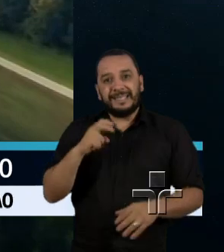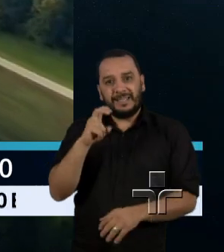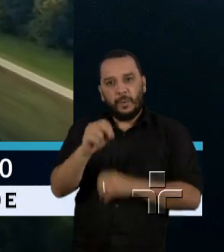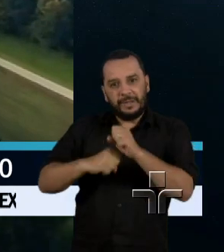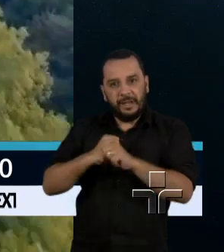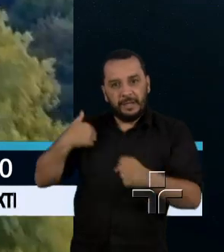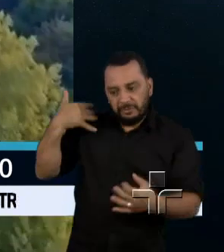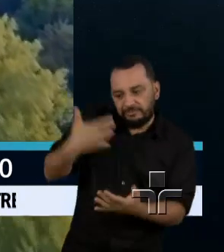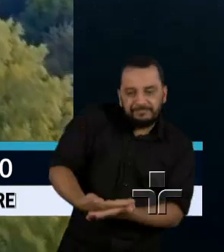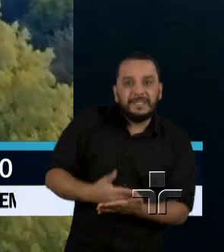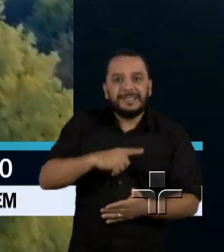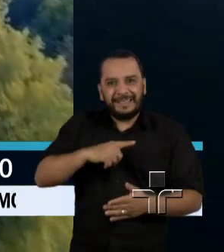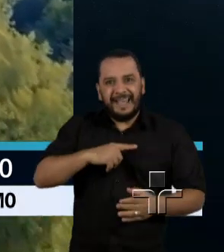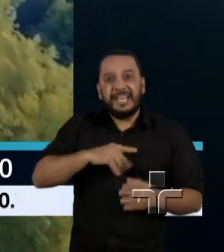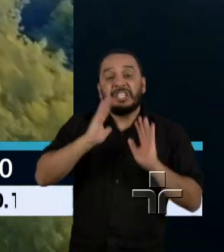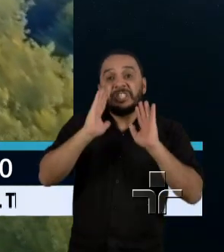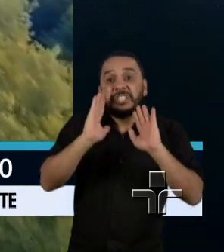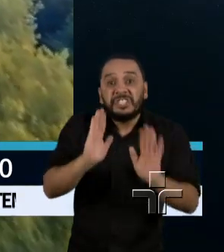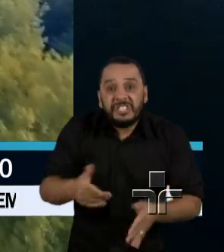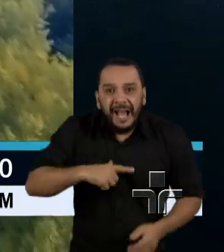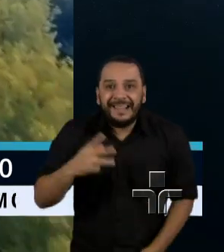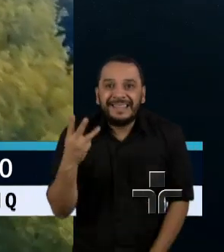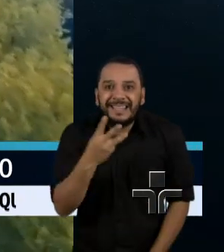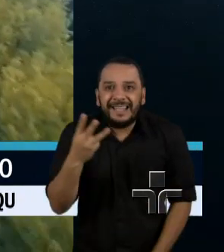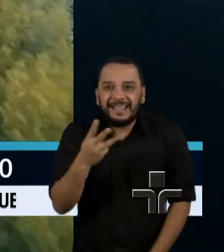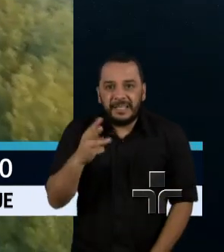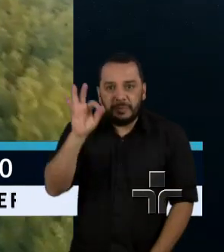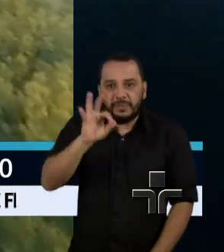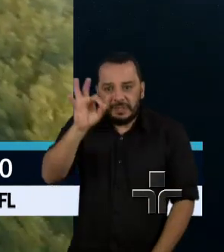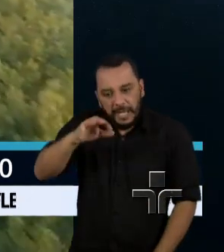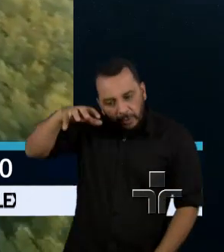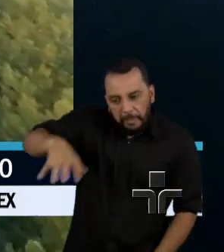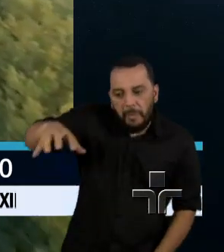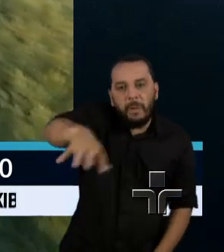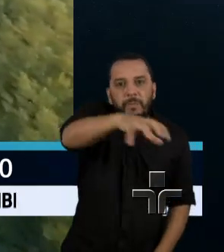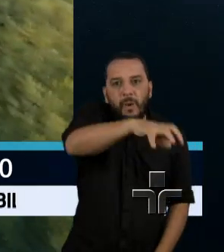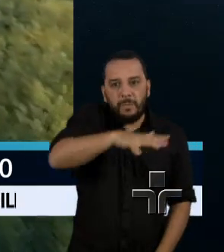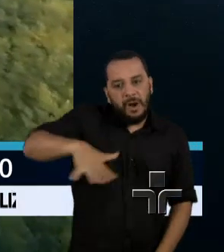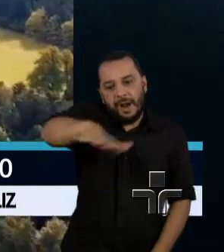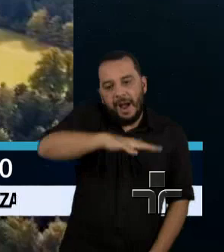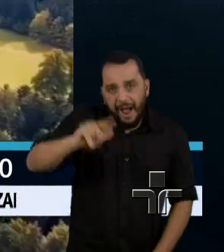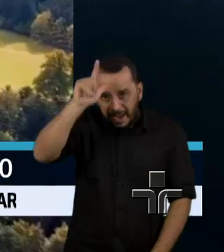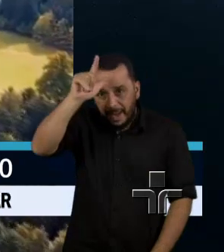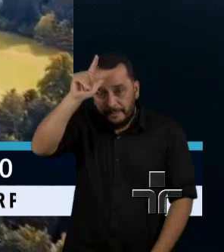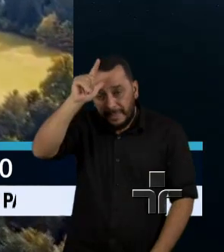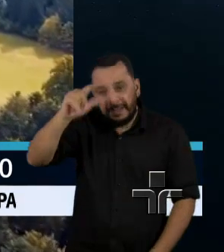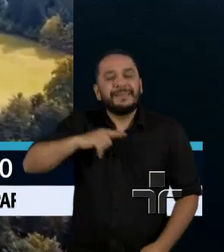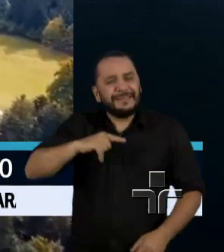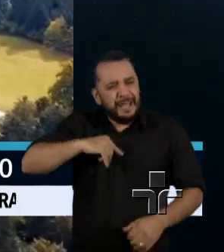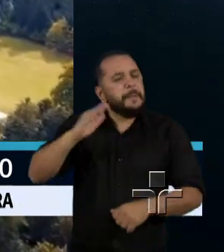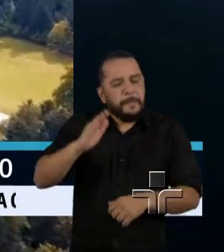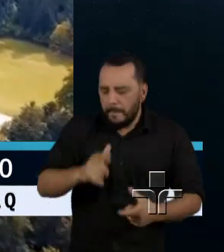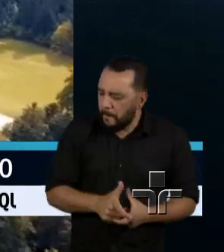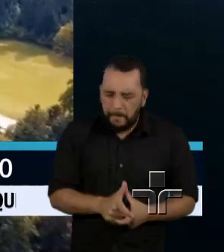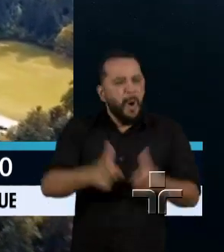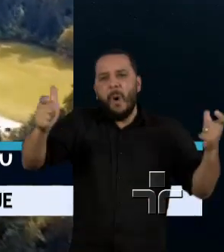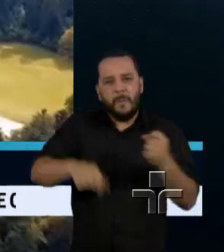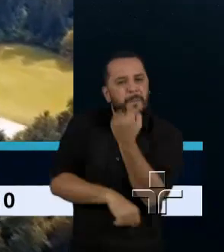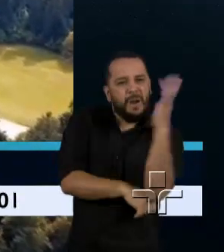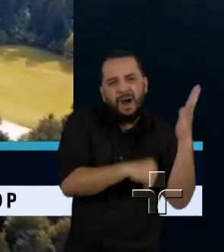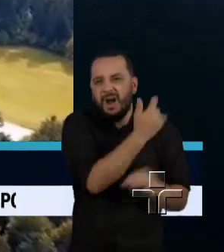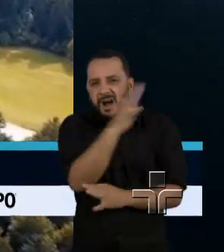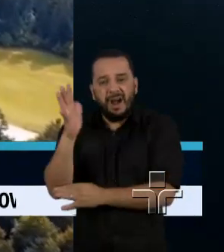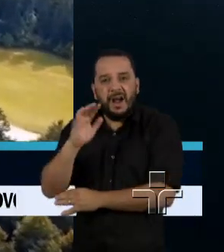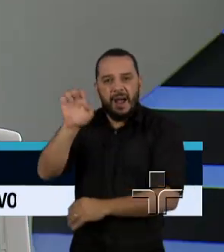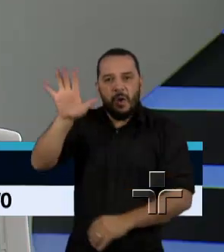de matas cobrem 1/3 do território alemão, o que faz da Alemanha um dos países mais densamente florestados da